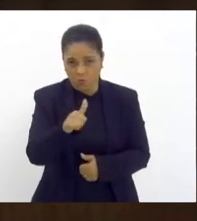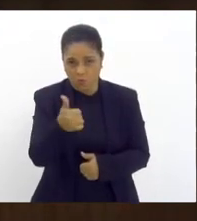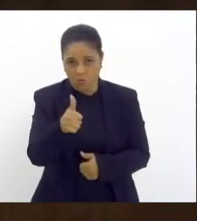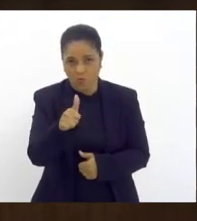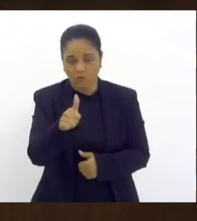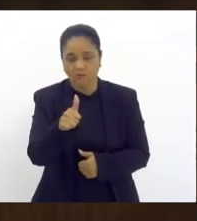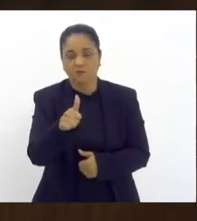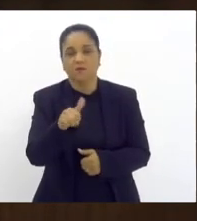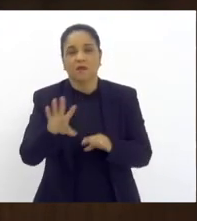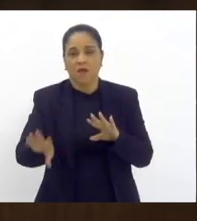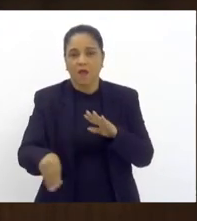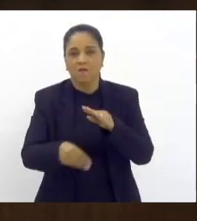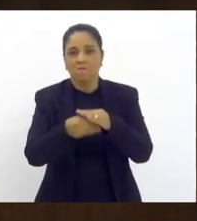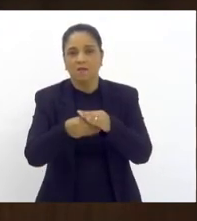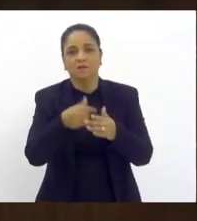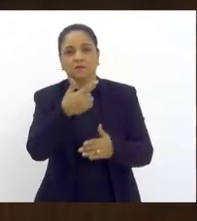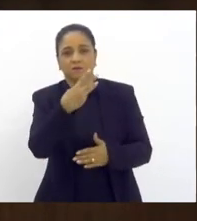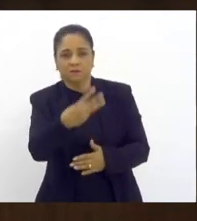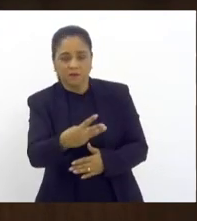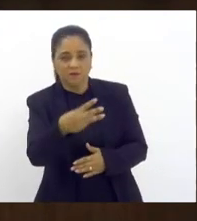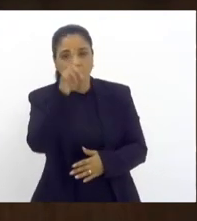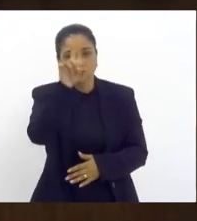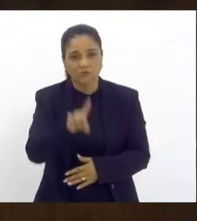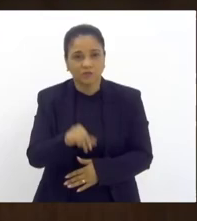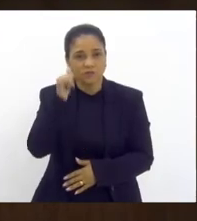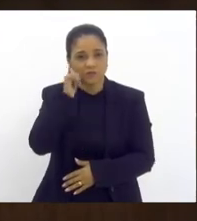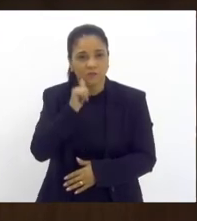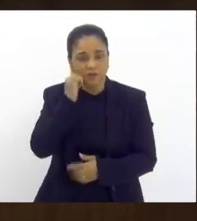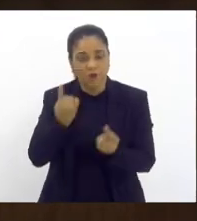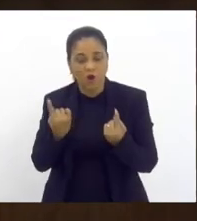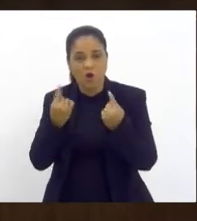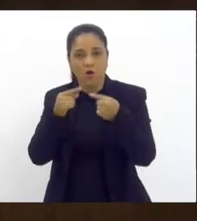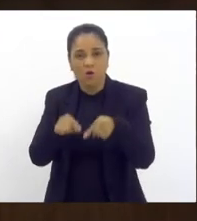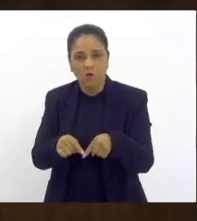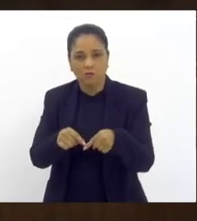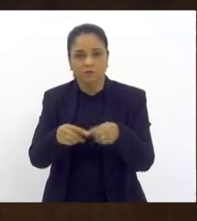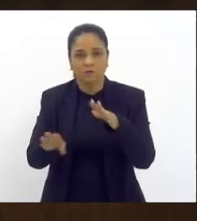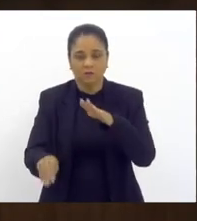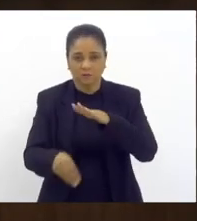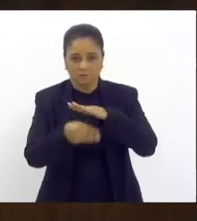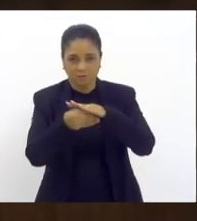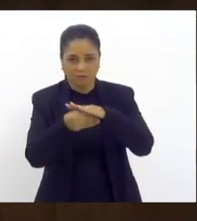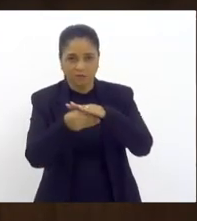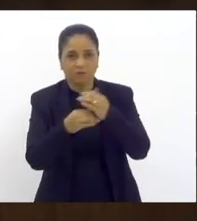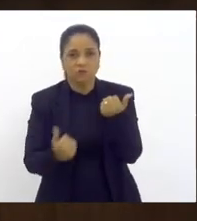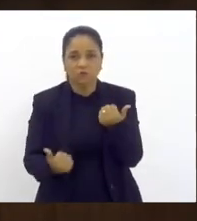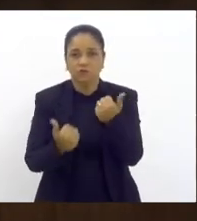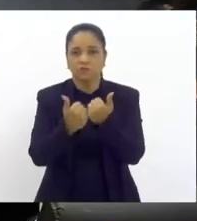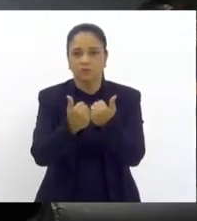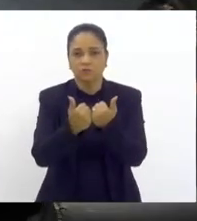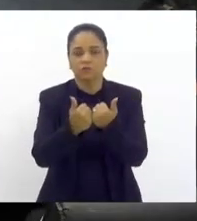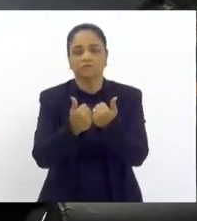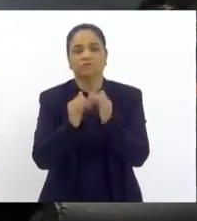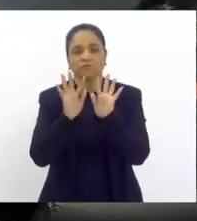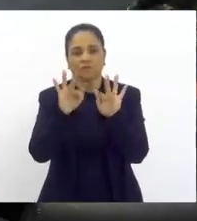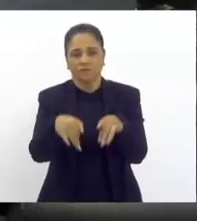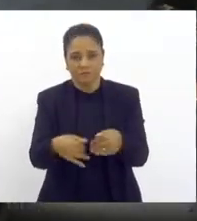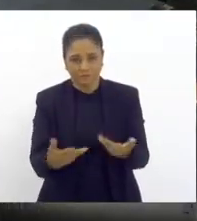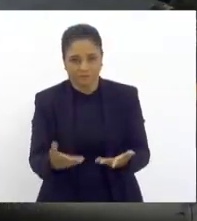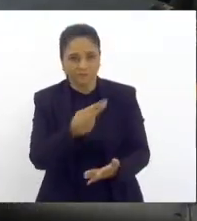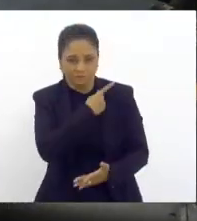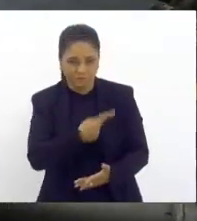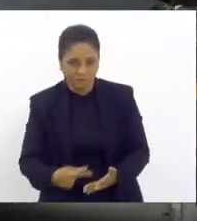emenda número 3 da Comissão de Direitos da Mulher, contrário às demais emendas, concluindo por substitutivo, senhora presidente.